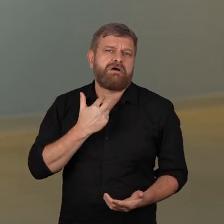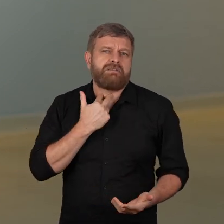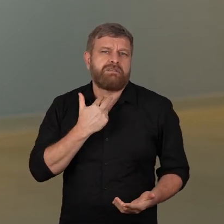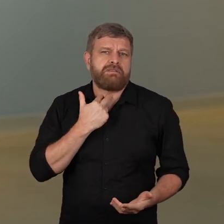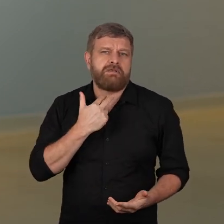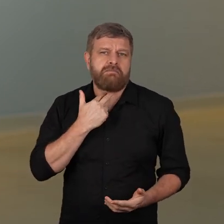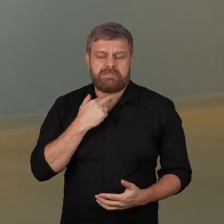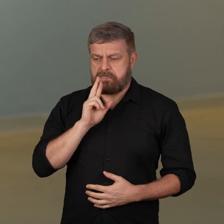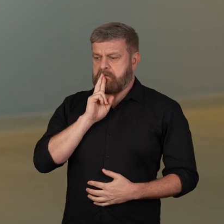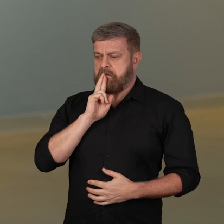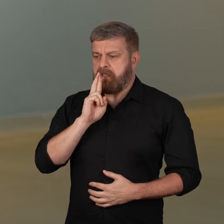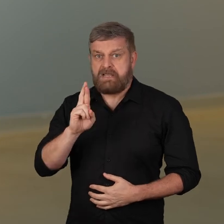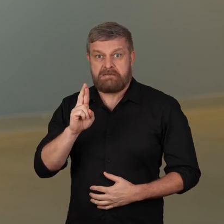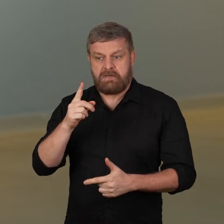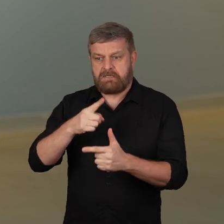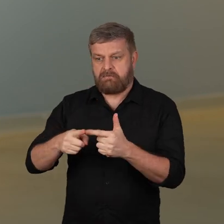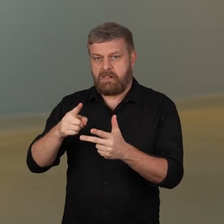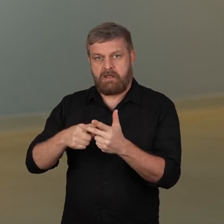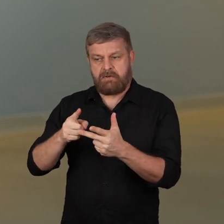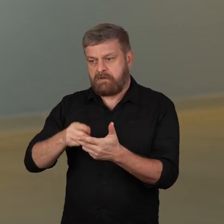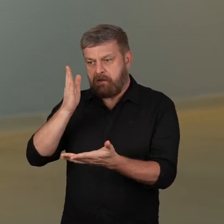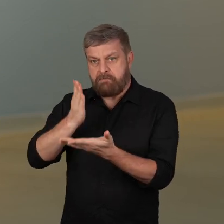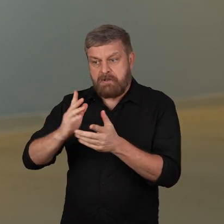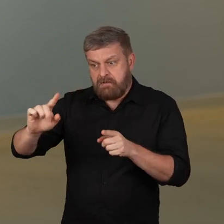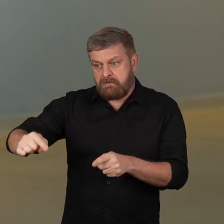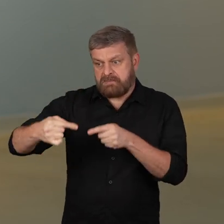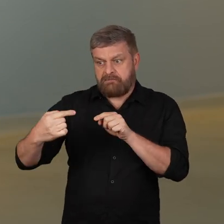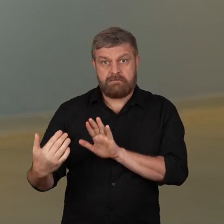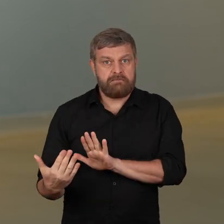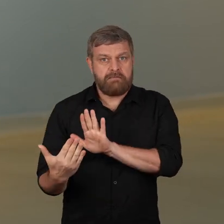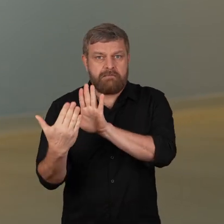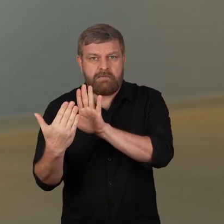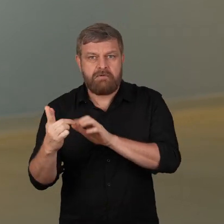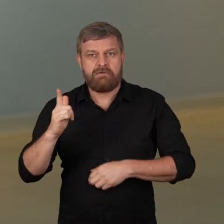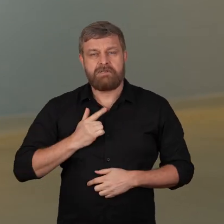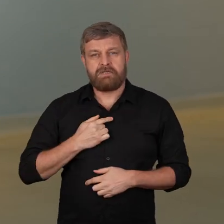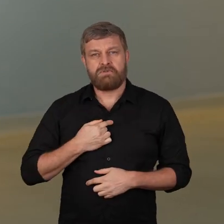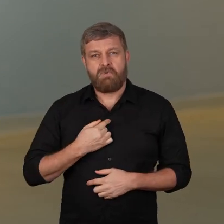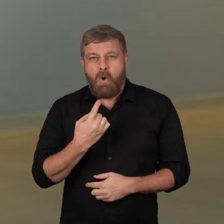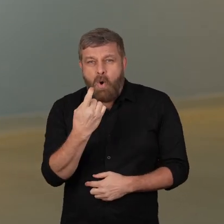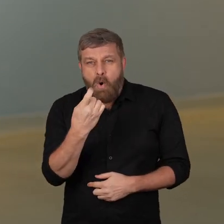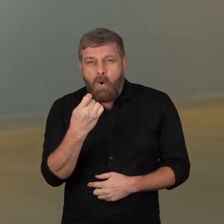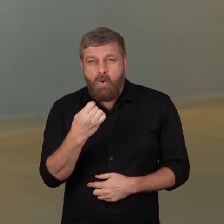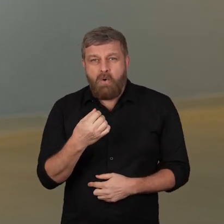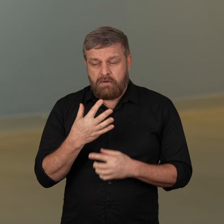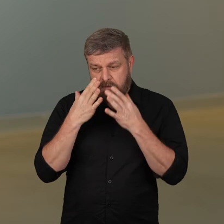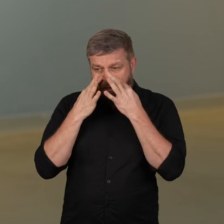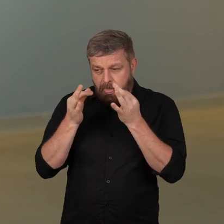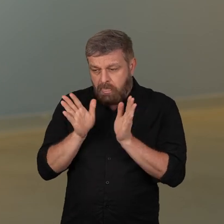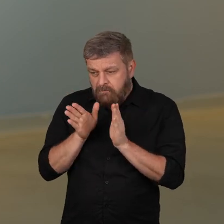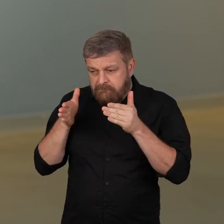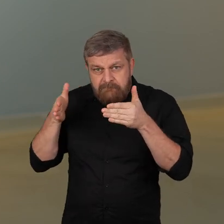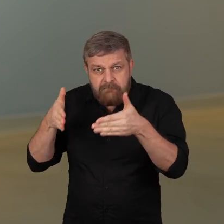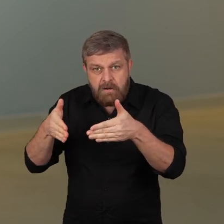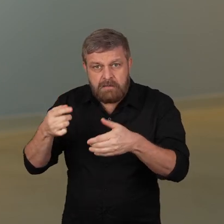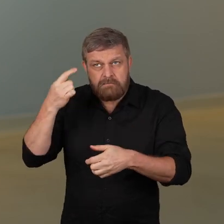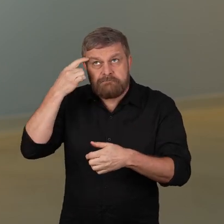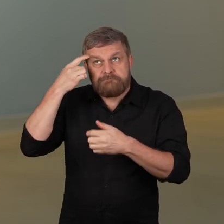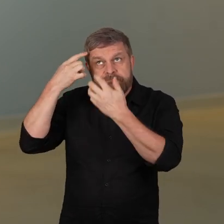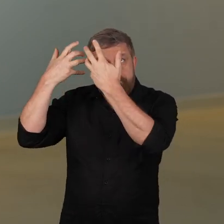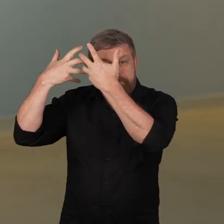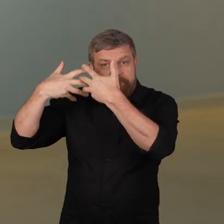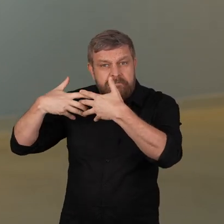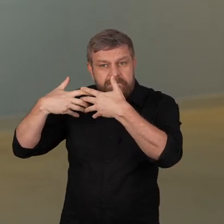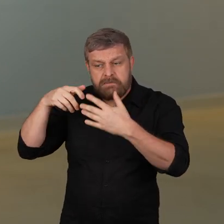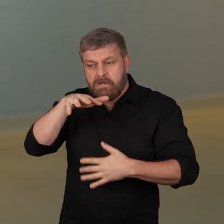darmos respostas aos problemas, aos desafios, a partir de uma única linha de pensamento, a partir de uma